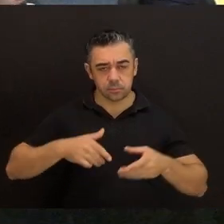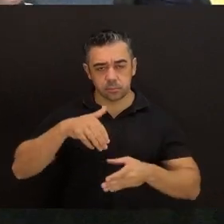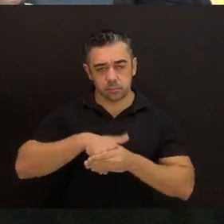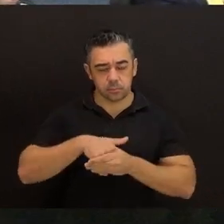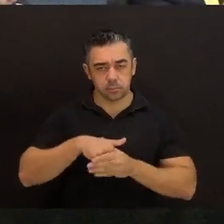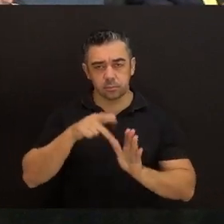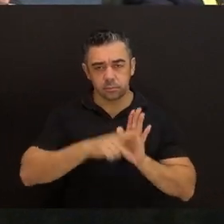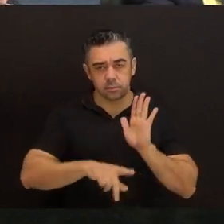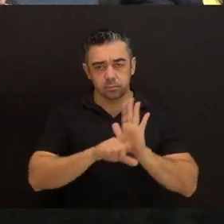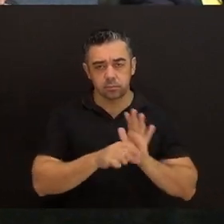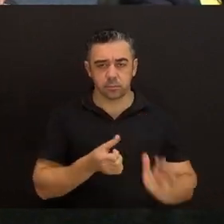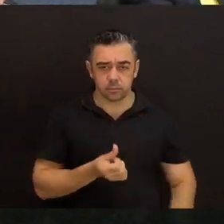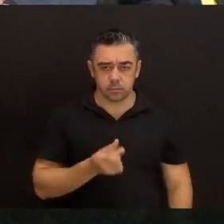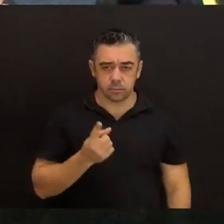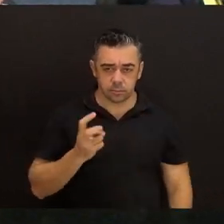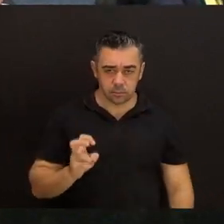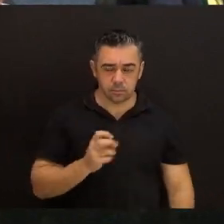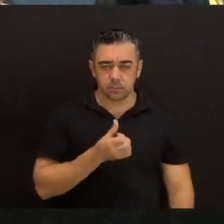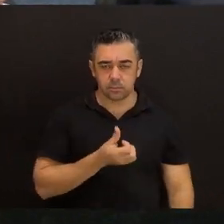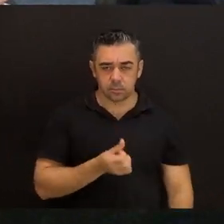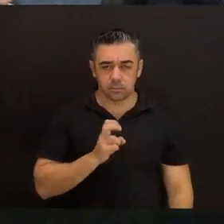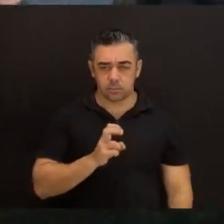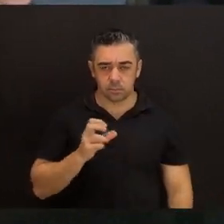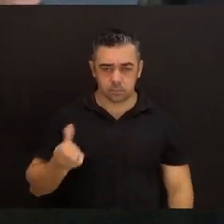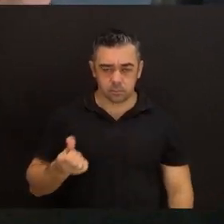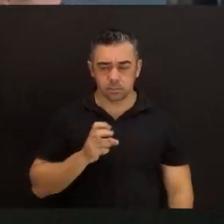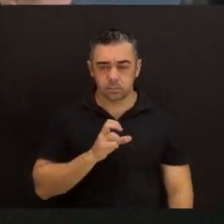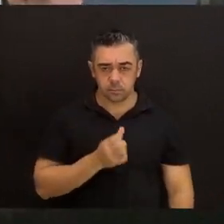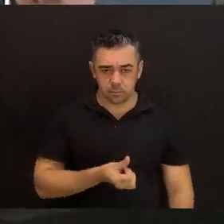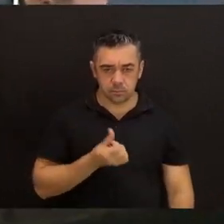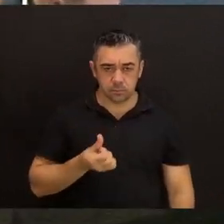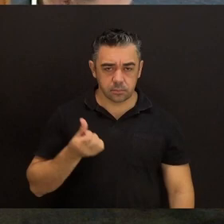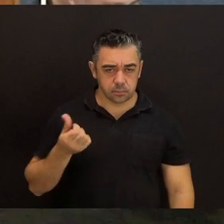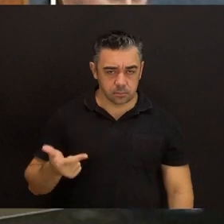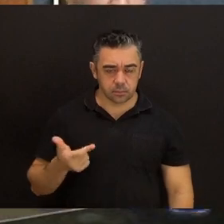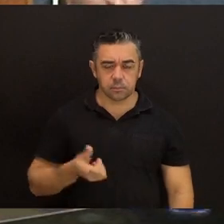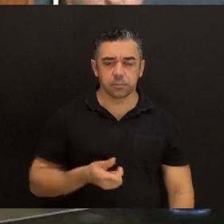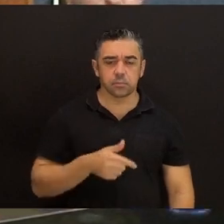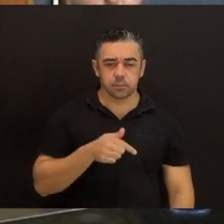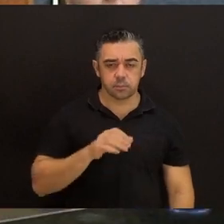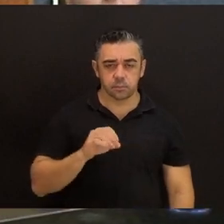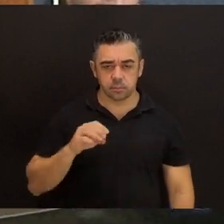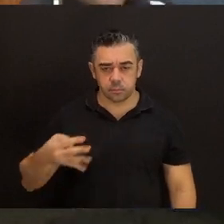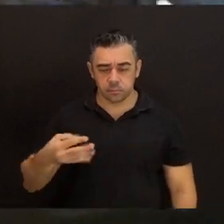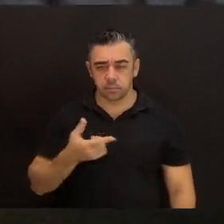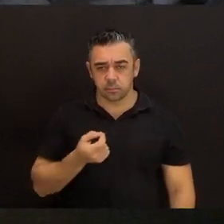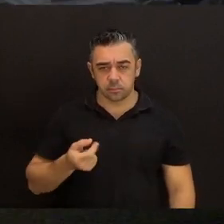projetos lei número 615 656 662 e 704/2023